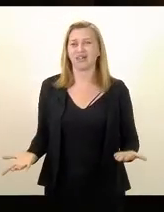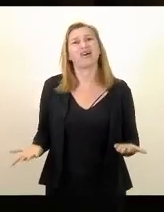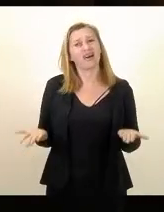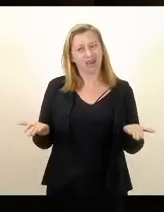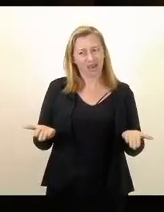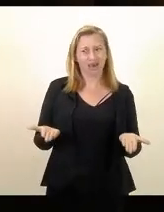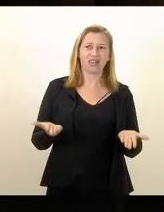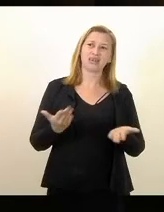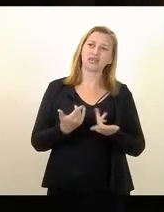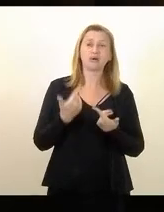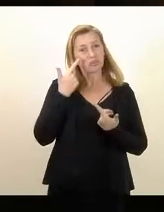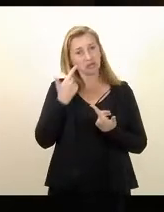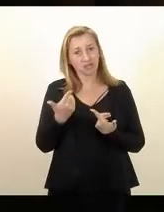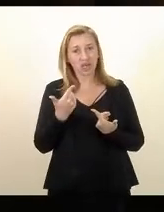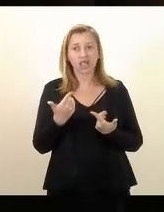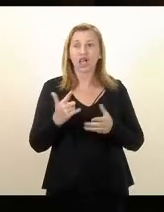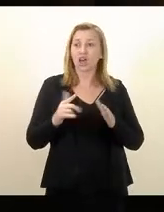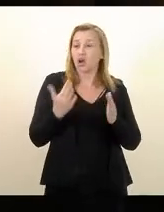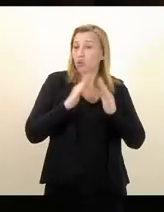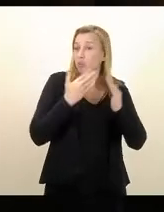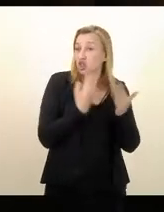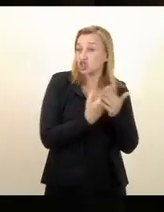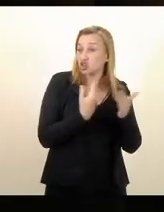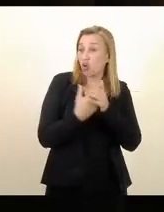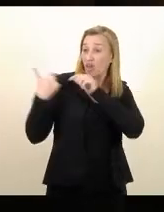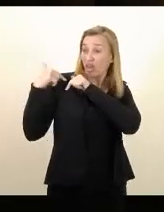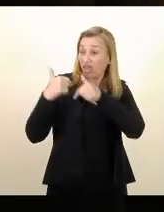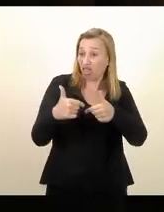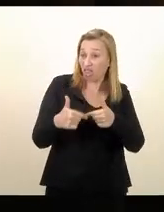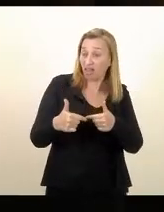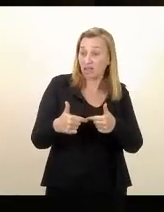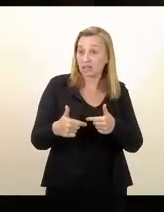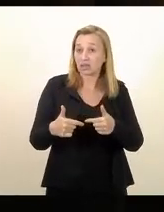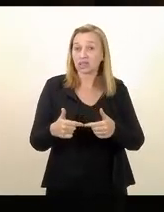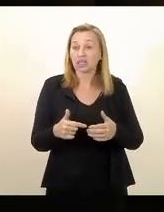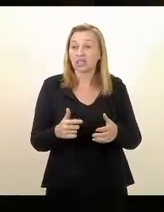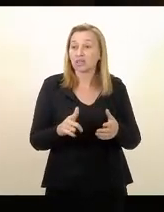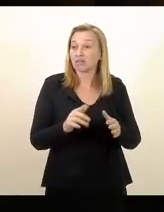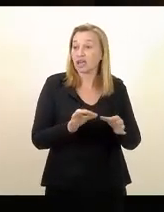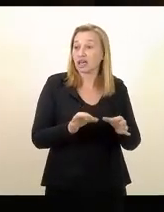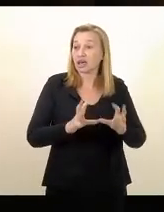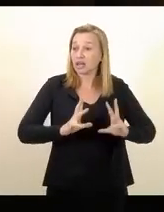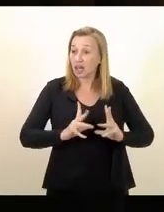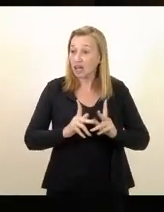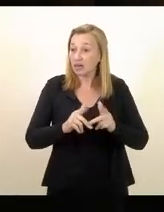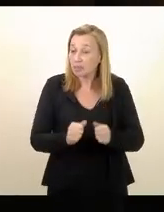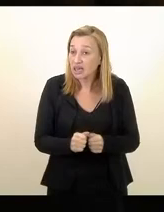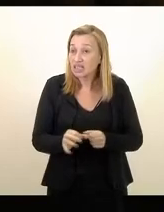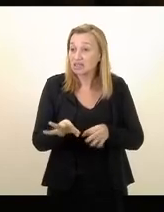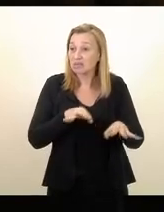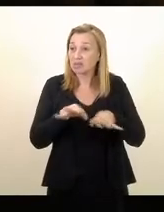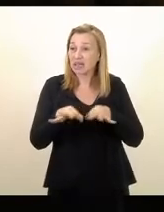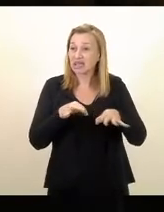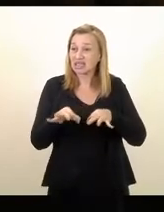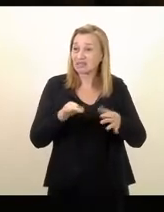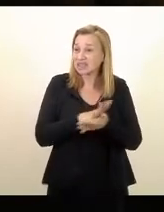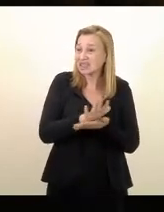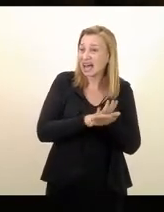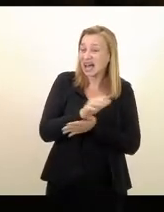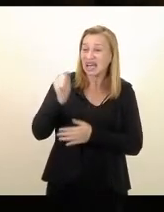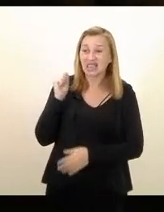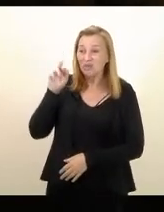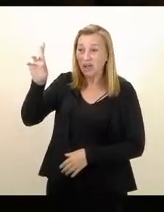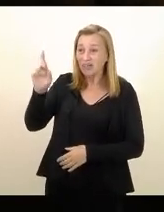pudera né uma escola ultrapassada anacrônica que não tem instalações sanitárias que não tem ventilação completamente